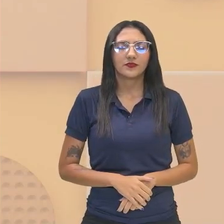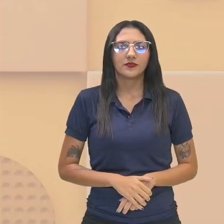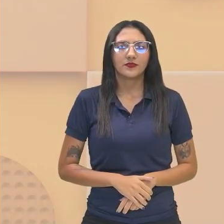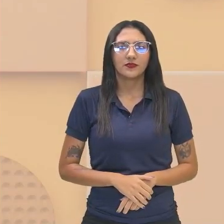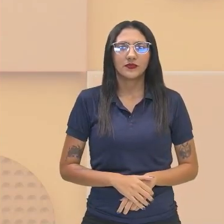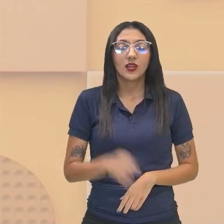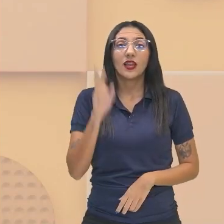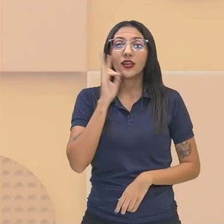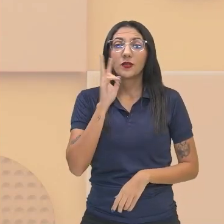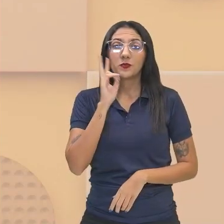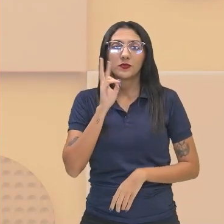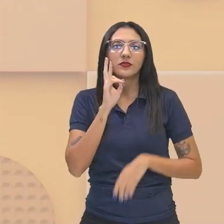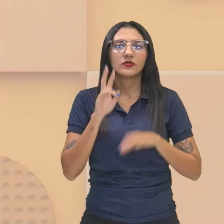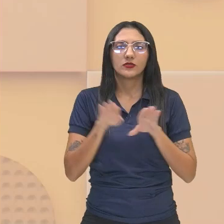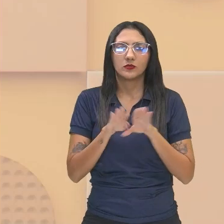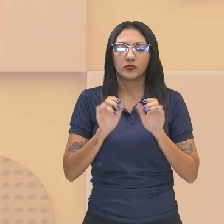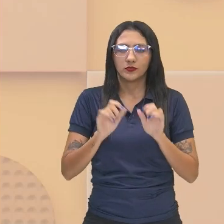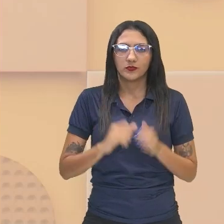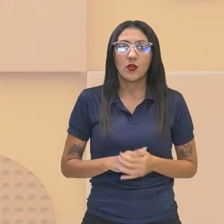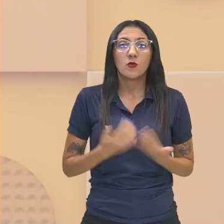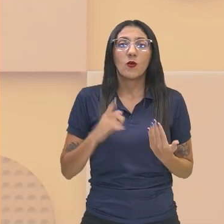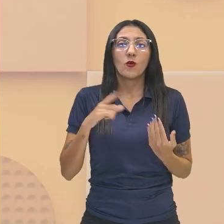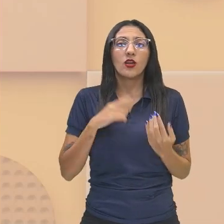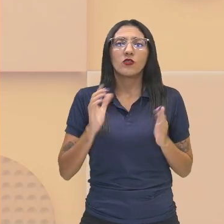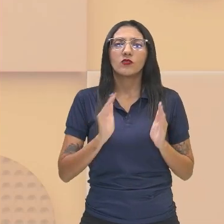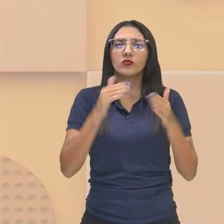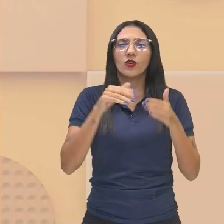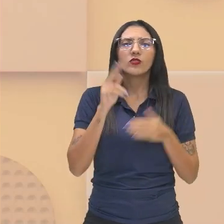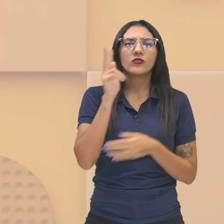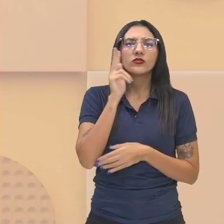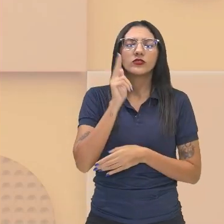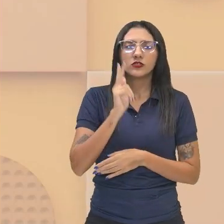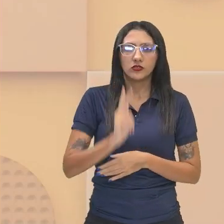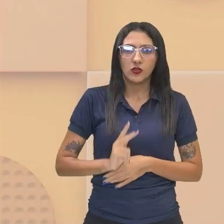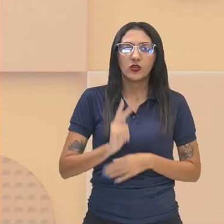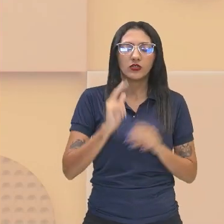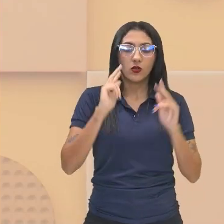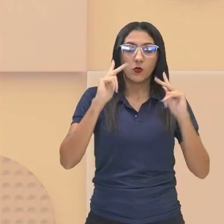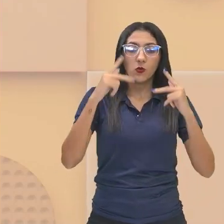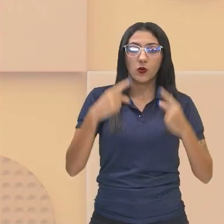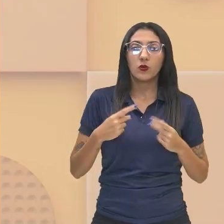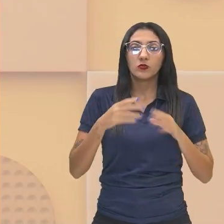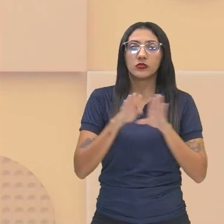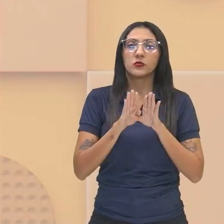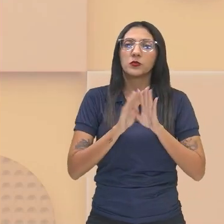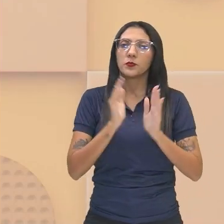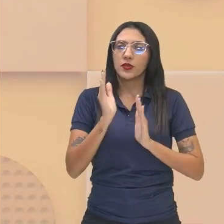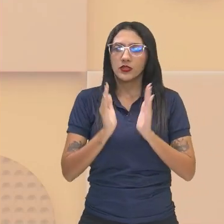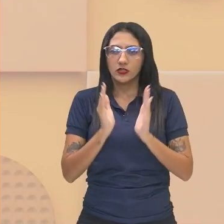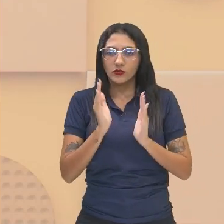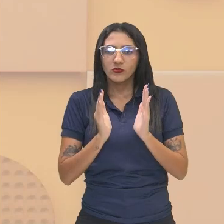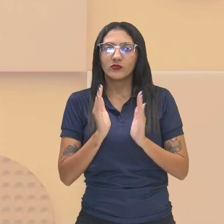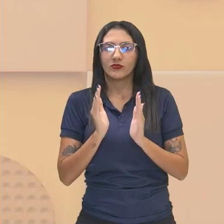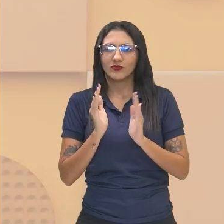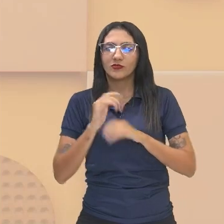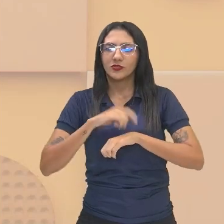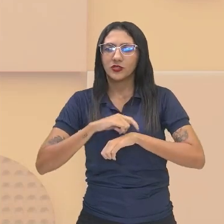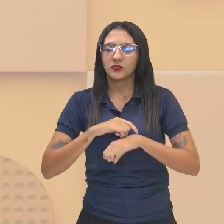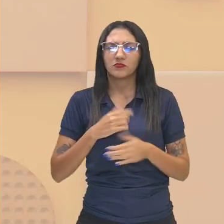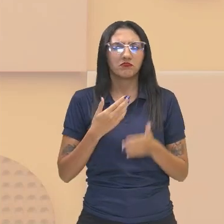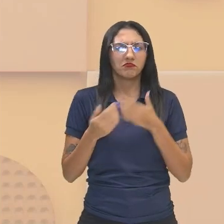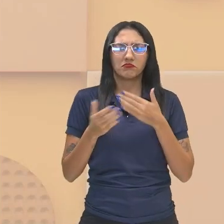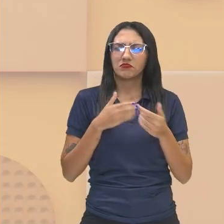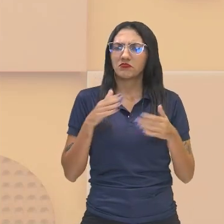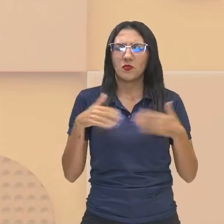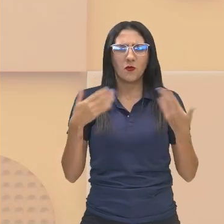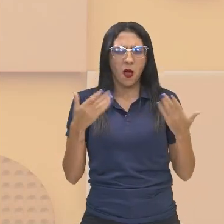aluninhos, que qual é o objeto da história? É o homem no seu tempo histórico, não importa qual tempo